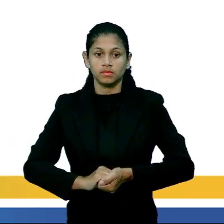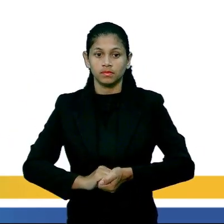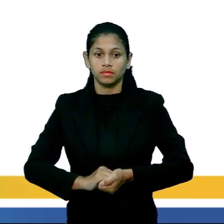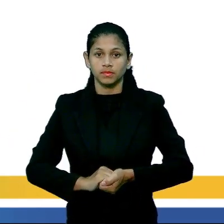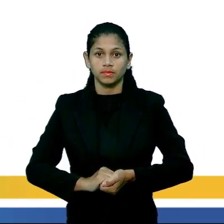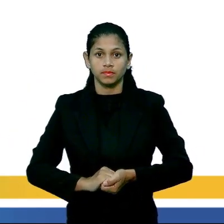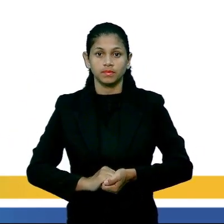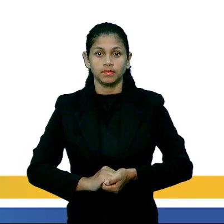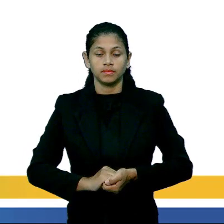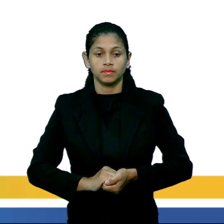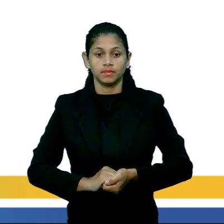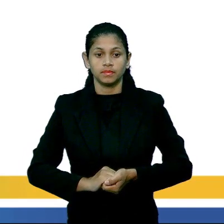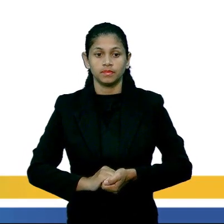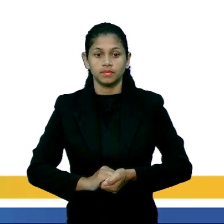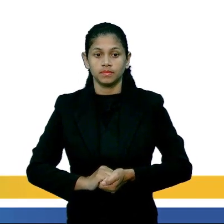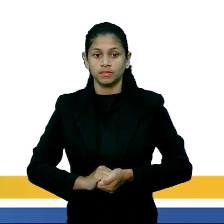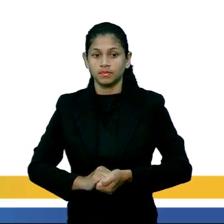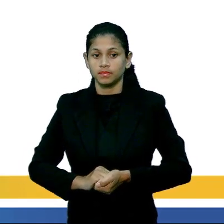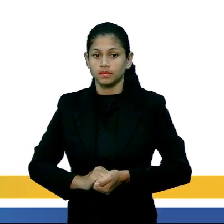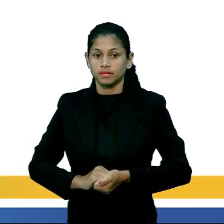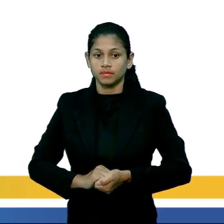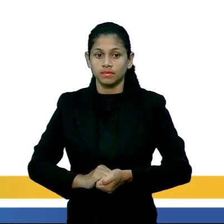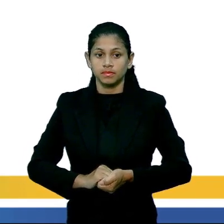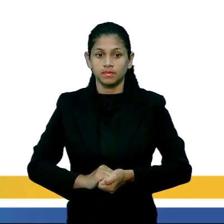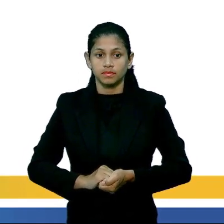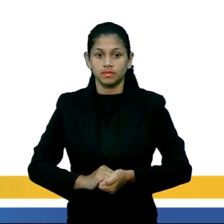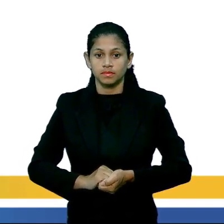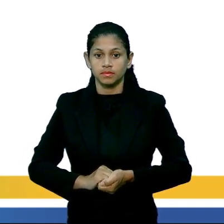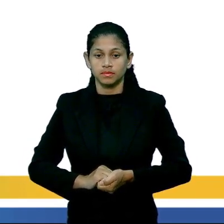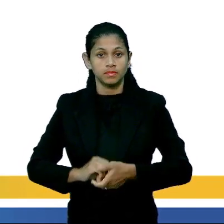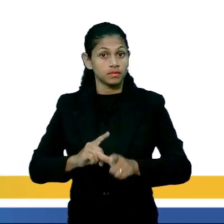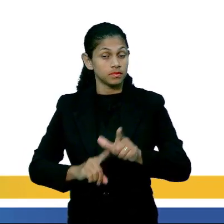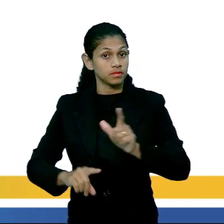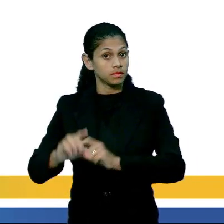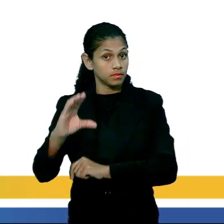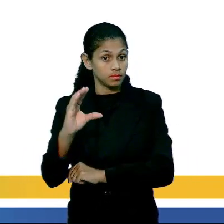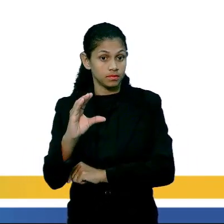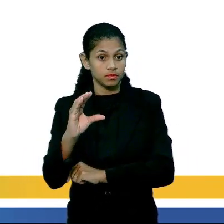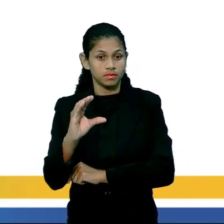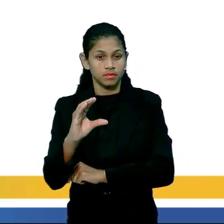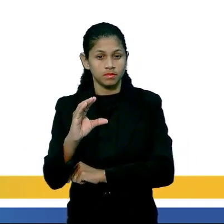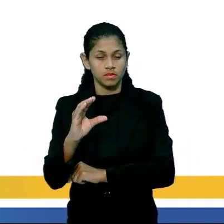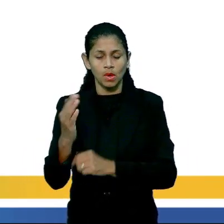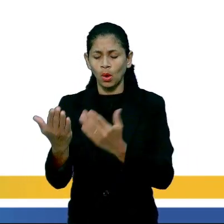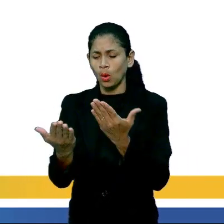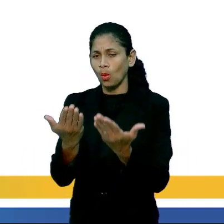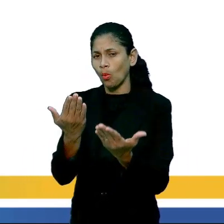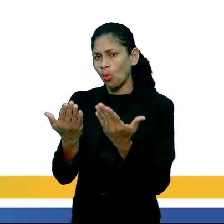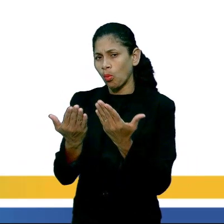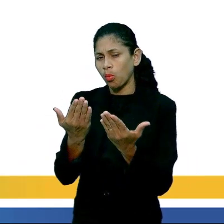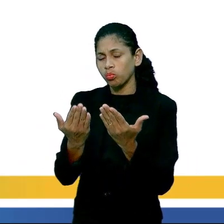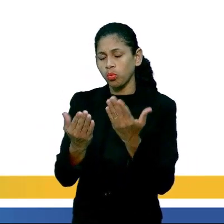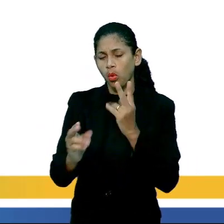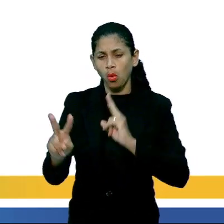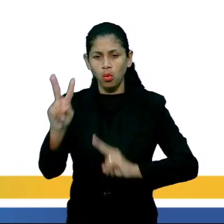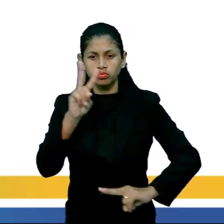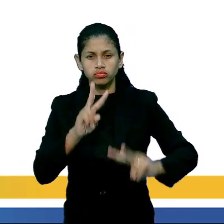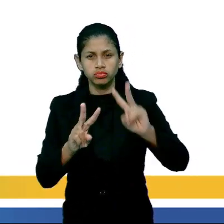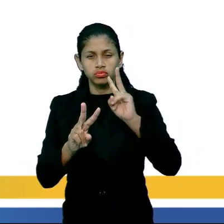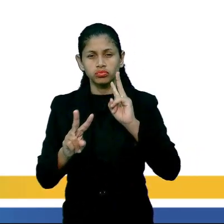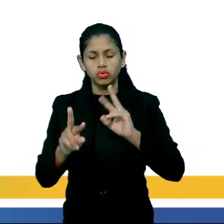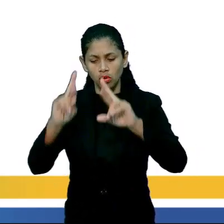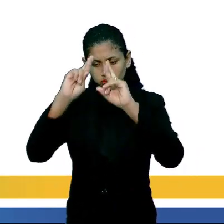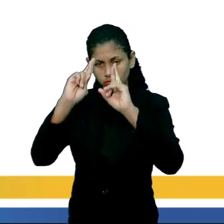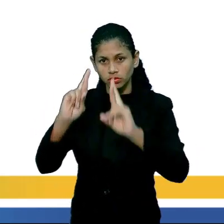do trabalho, então não seria a letra B. Letra C, uma comparação entre as visões dos